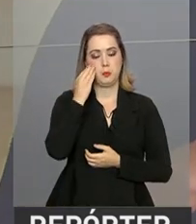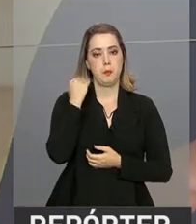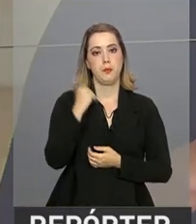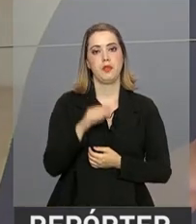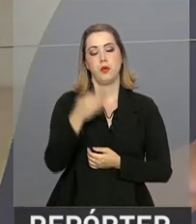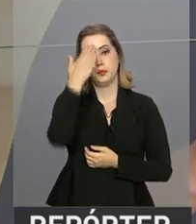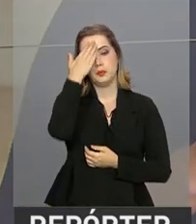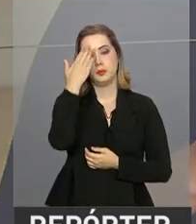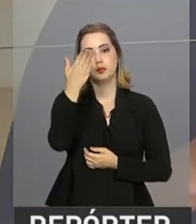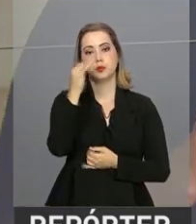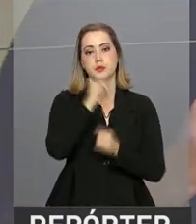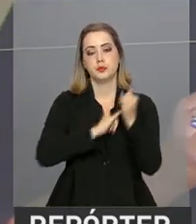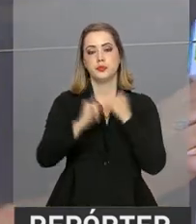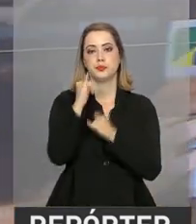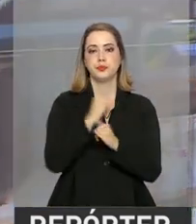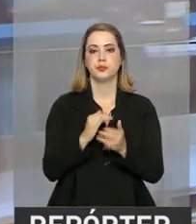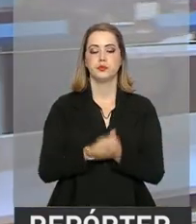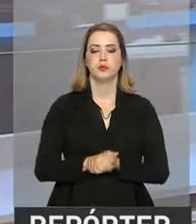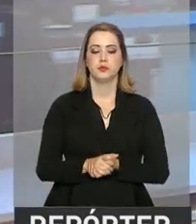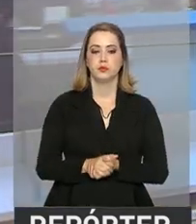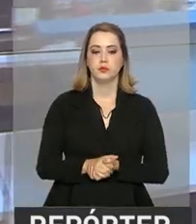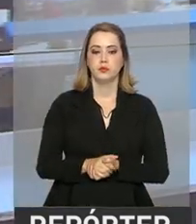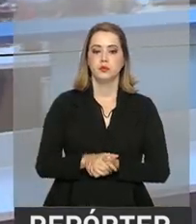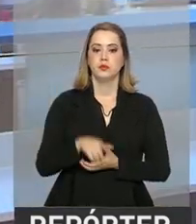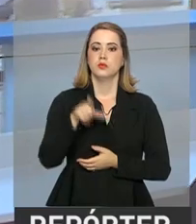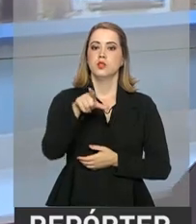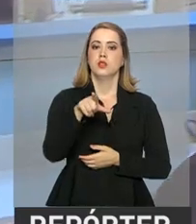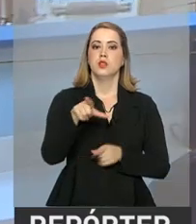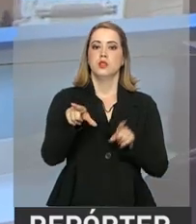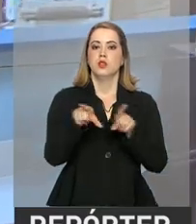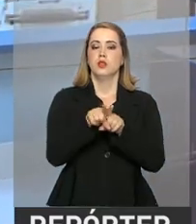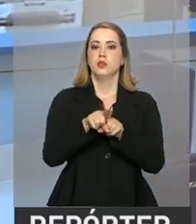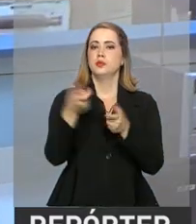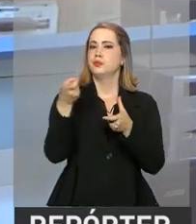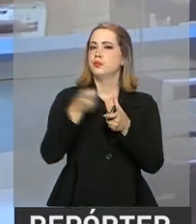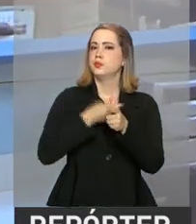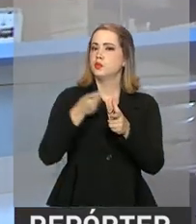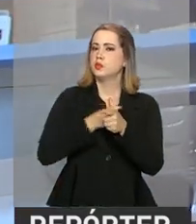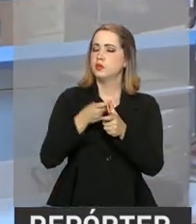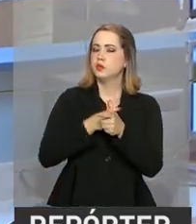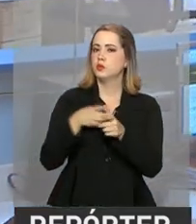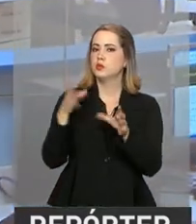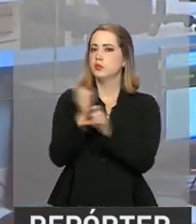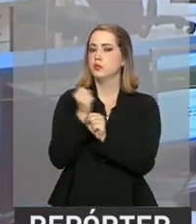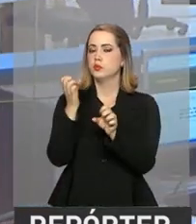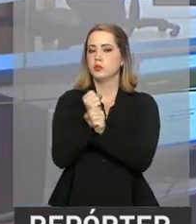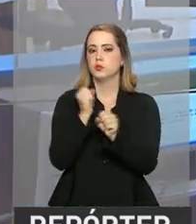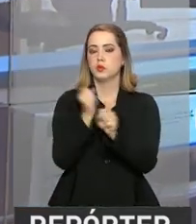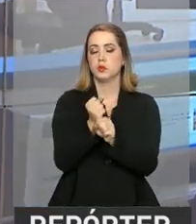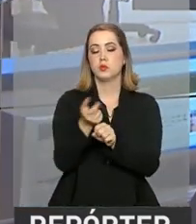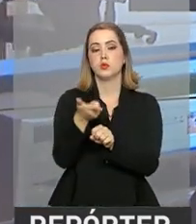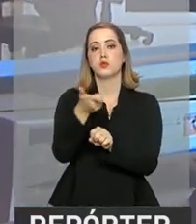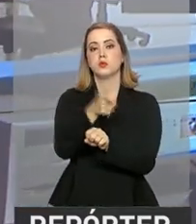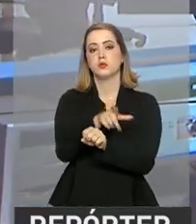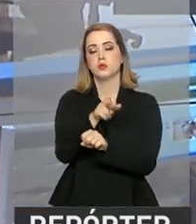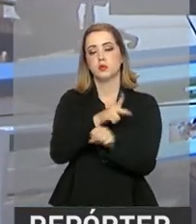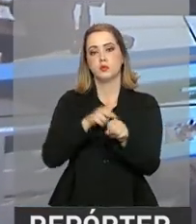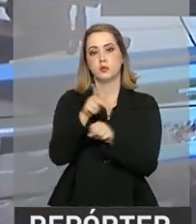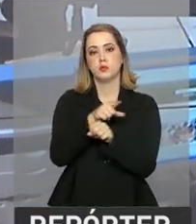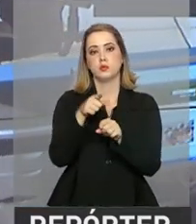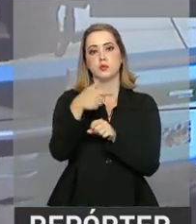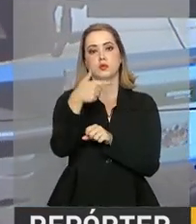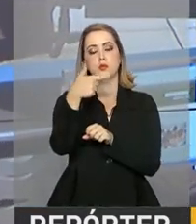Obrigado Luana pelas informações o déficit nas contas externas brasileiras ficou em 579